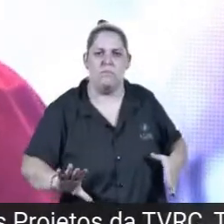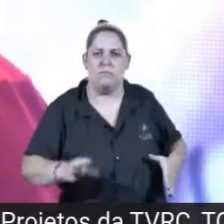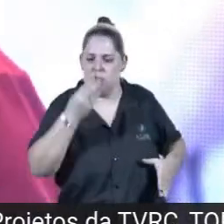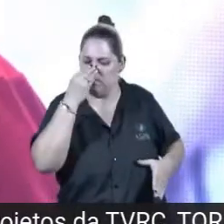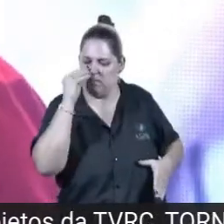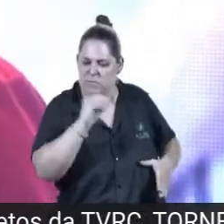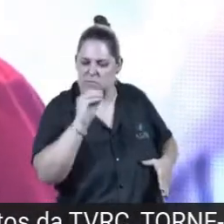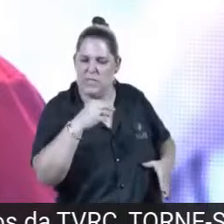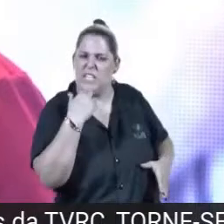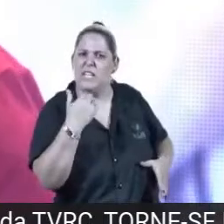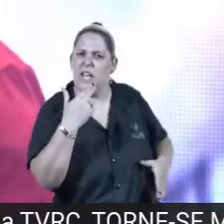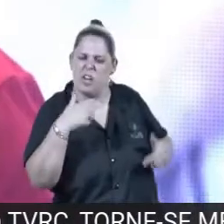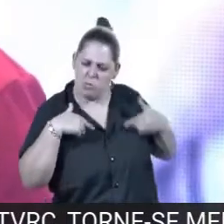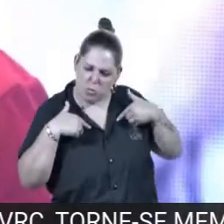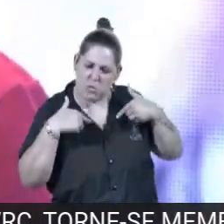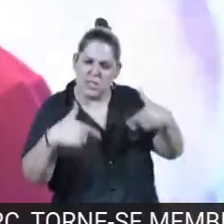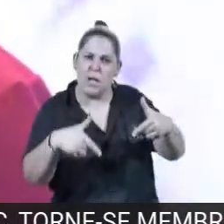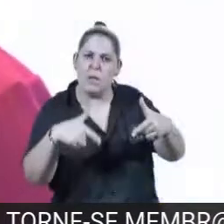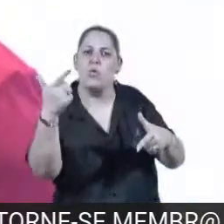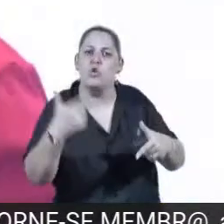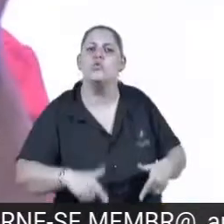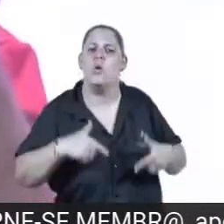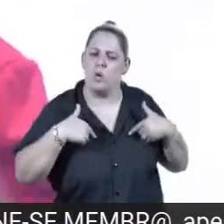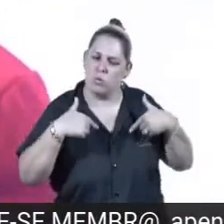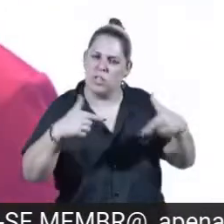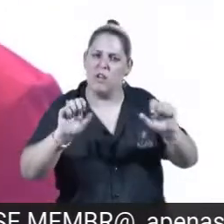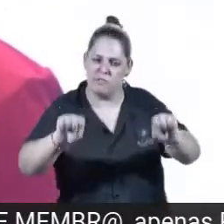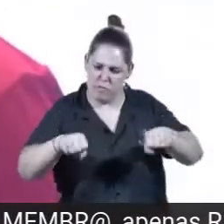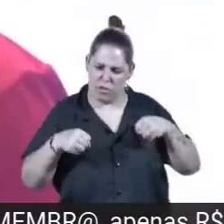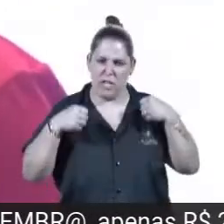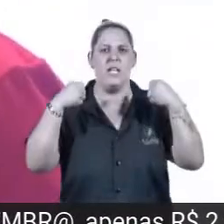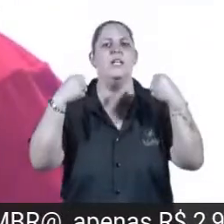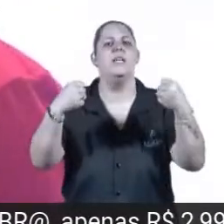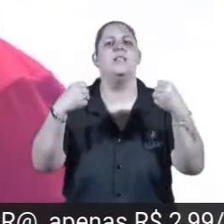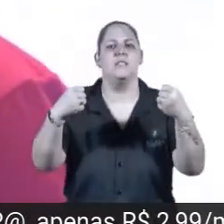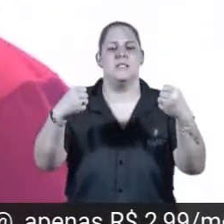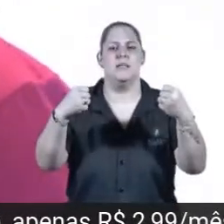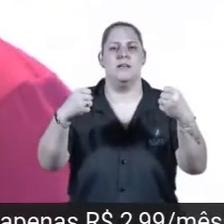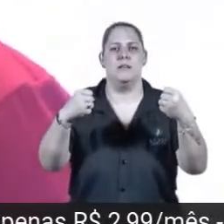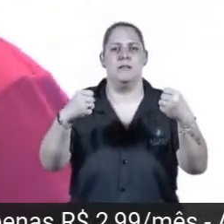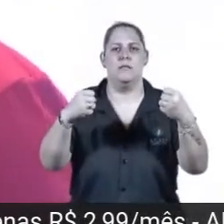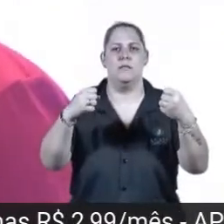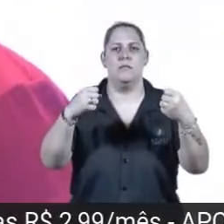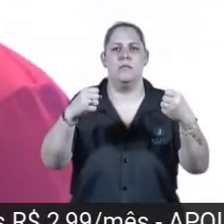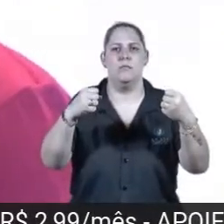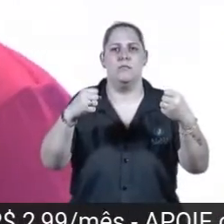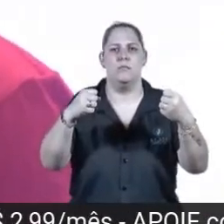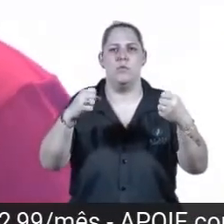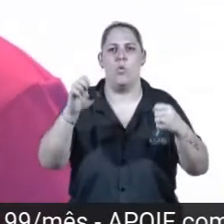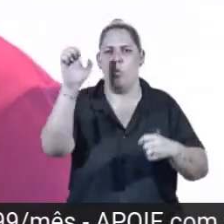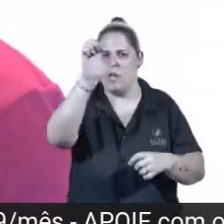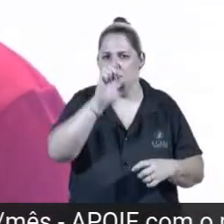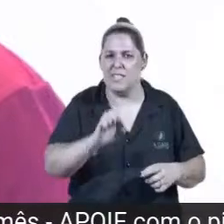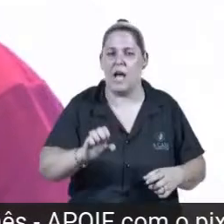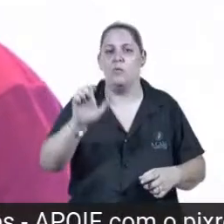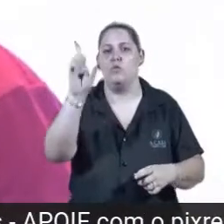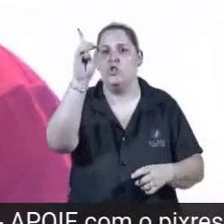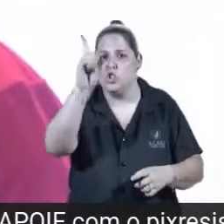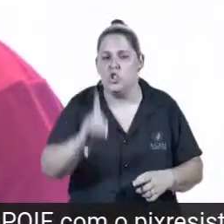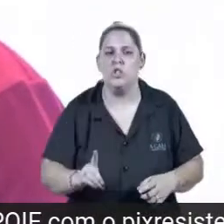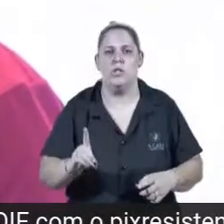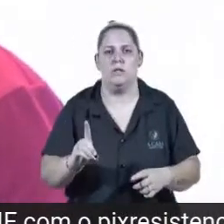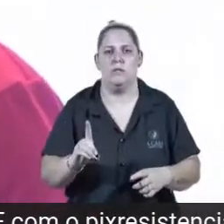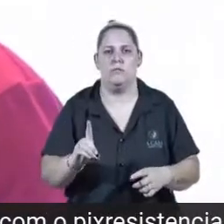vamos continuar lutando para fortalecer a espinha dorsal do Estado Democrático de Direito, que se chama Constituição da